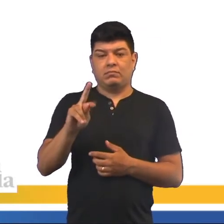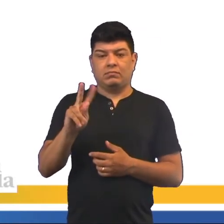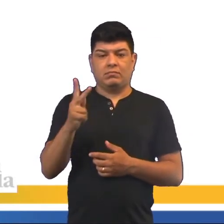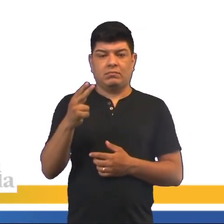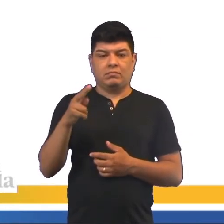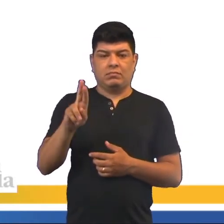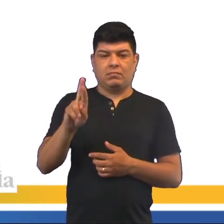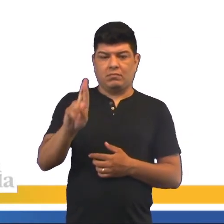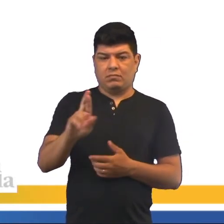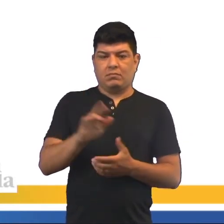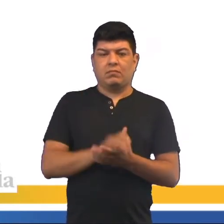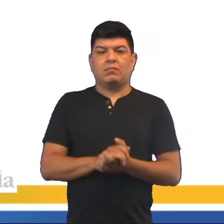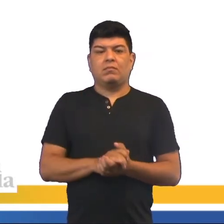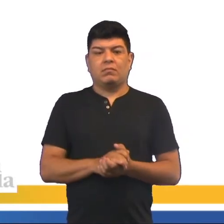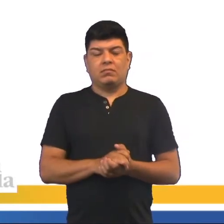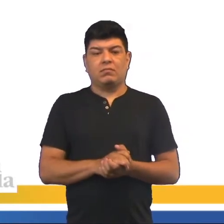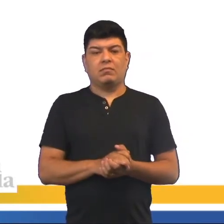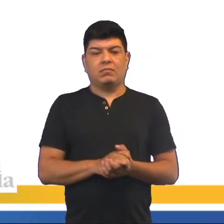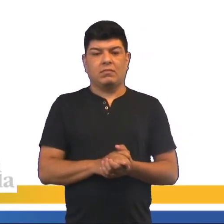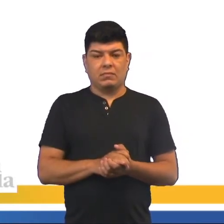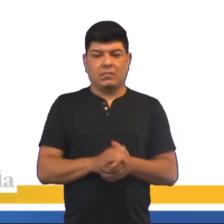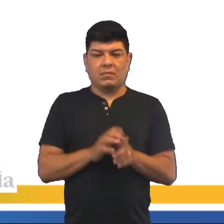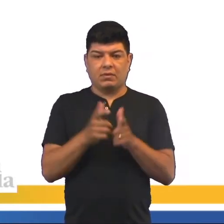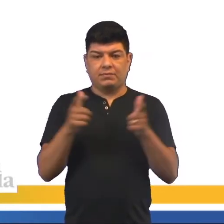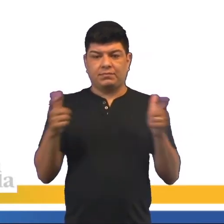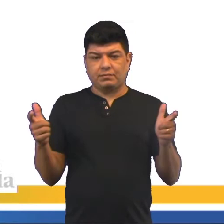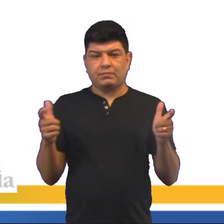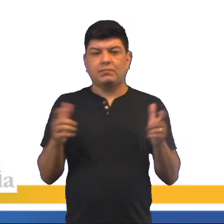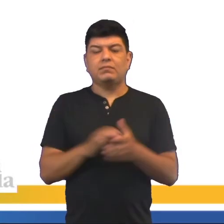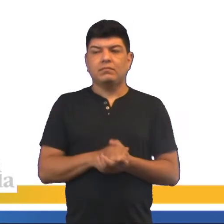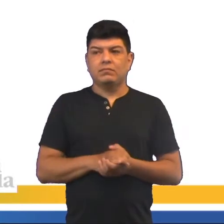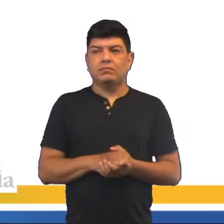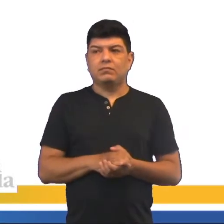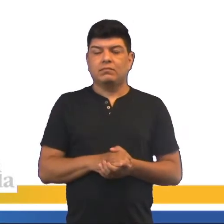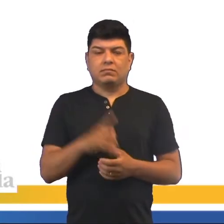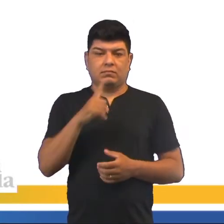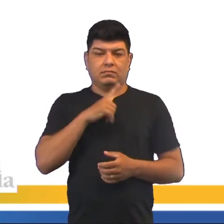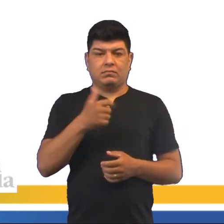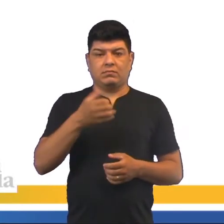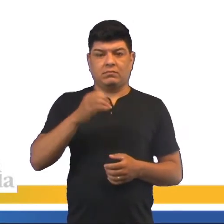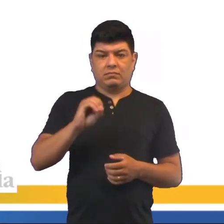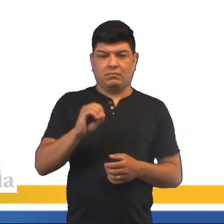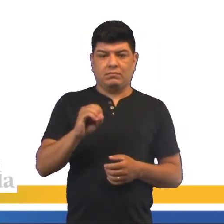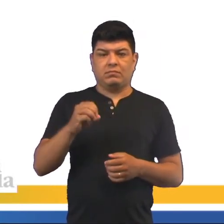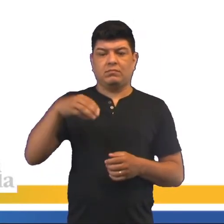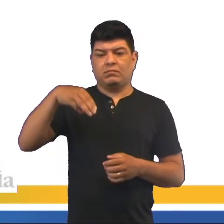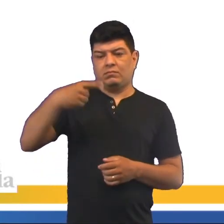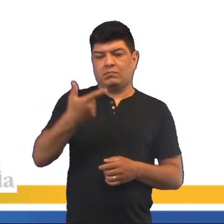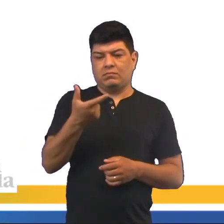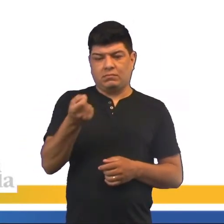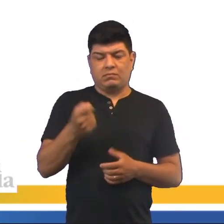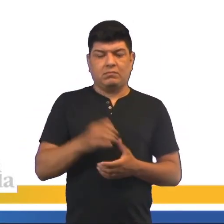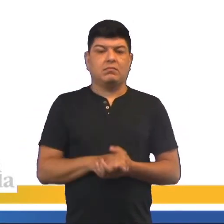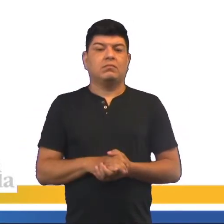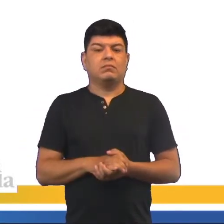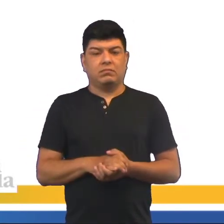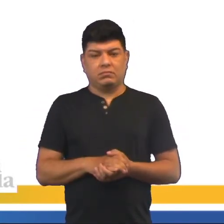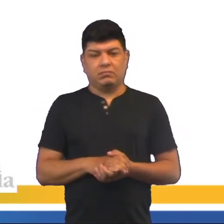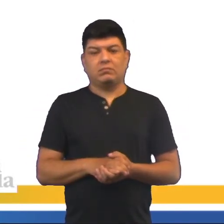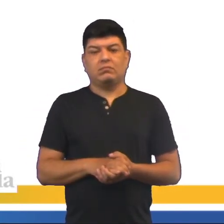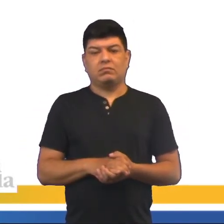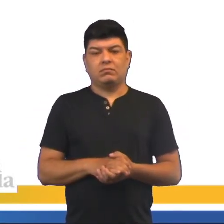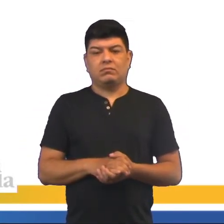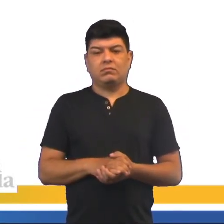vou fazer? Eu vou, né, aumentar as dimensões. Eu tenho ali 10 por 20, eu vou ficar com